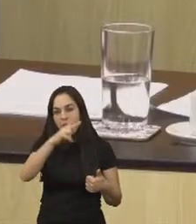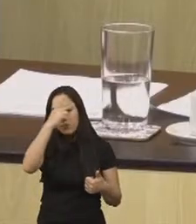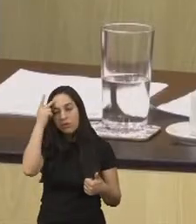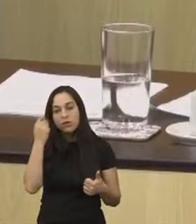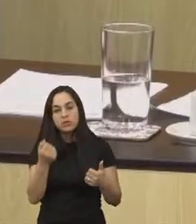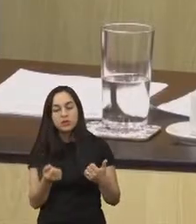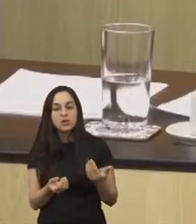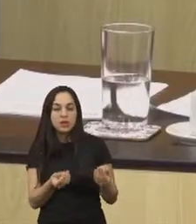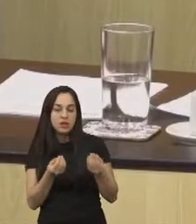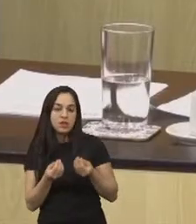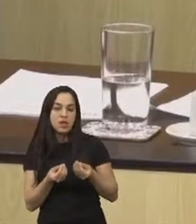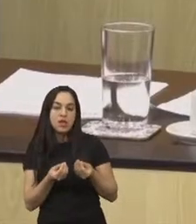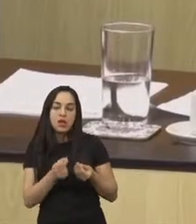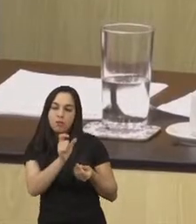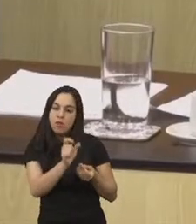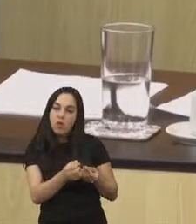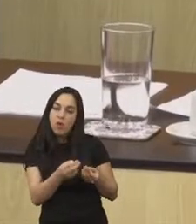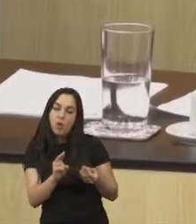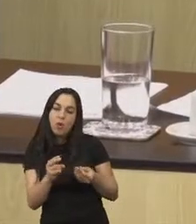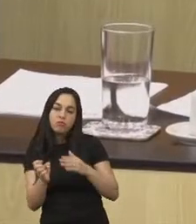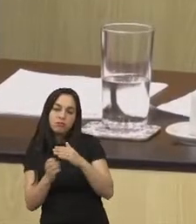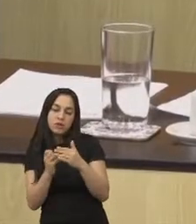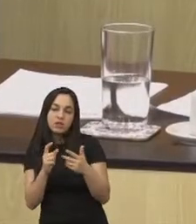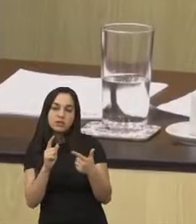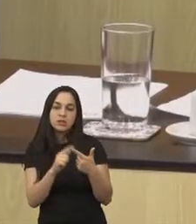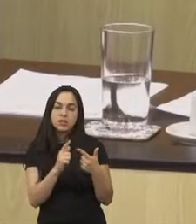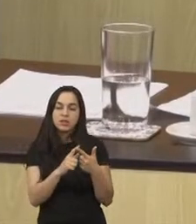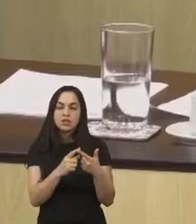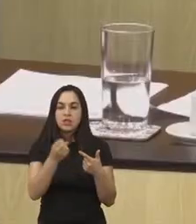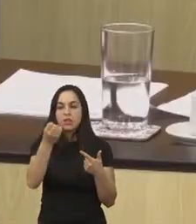jurídica; b. a descrição